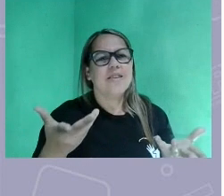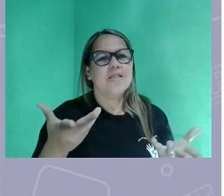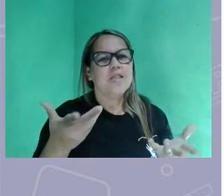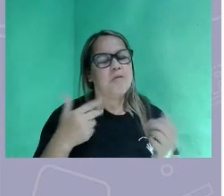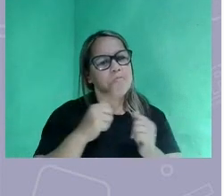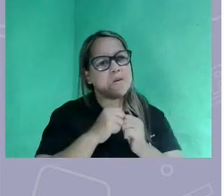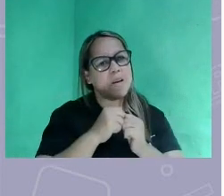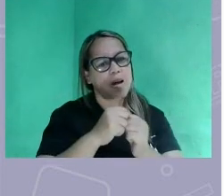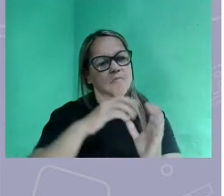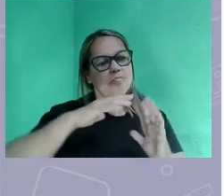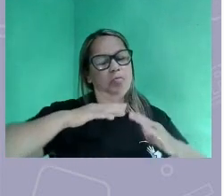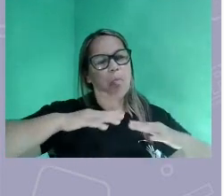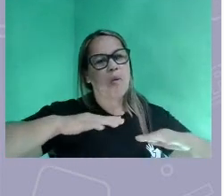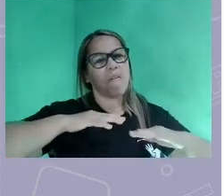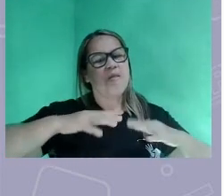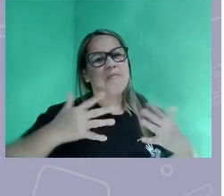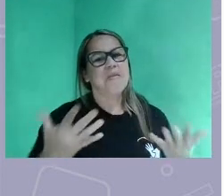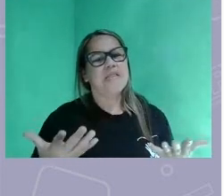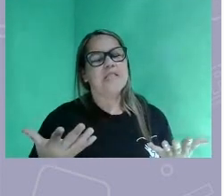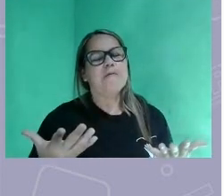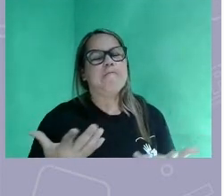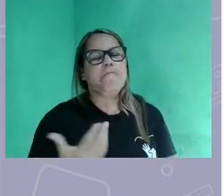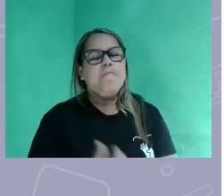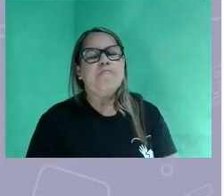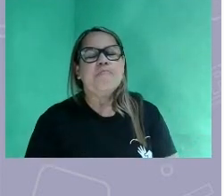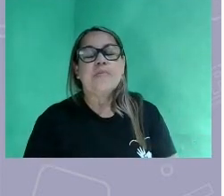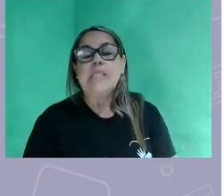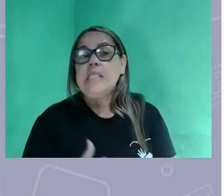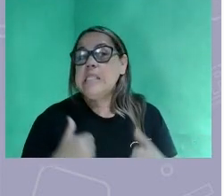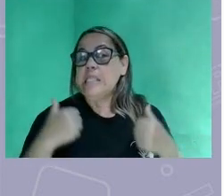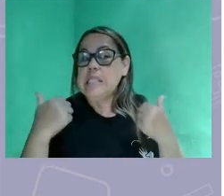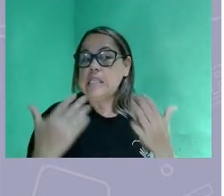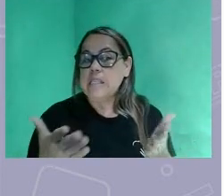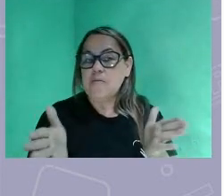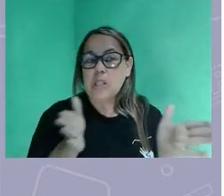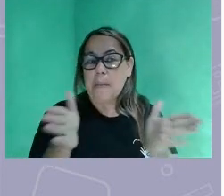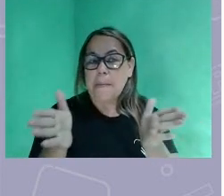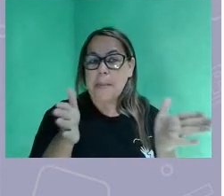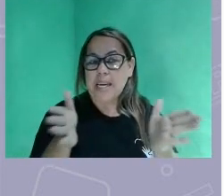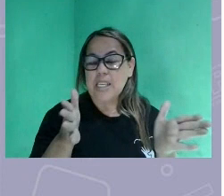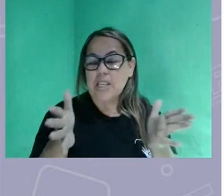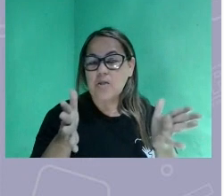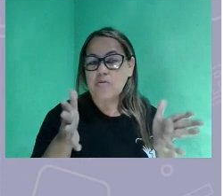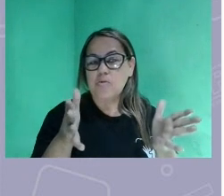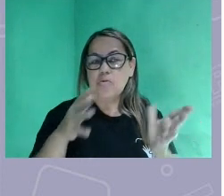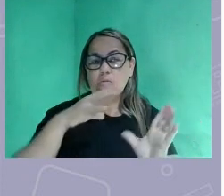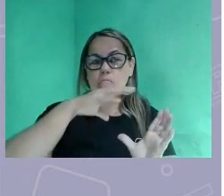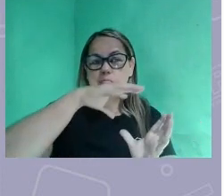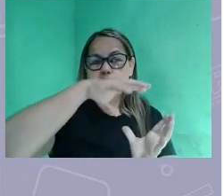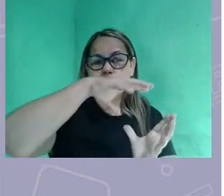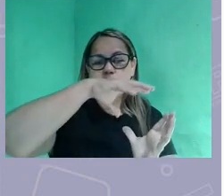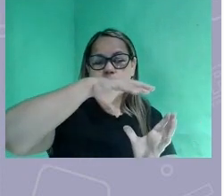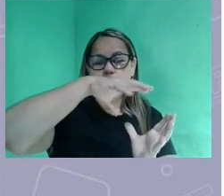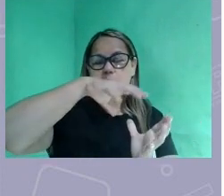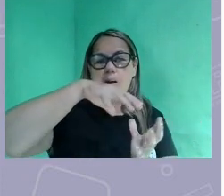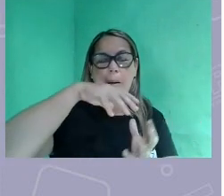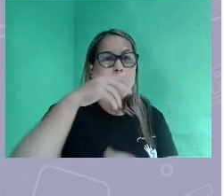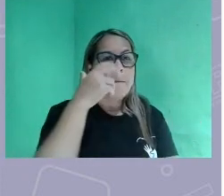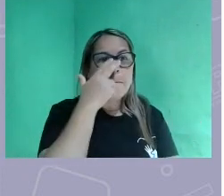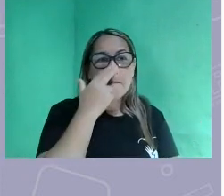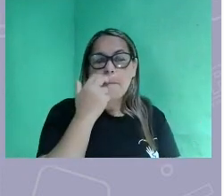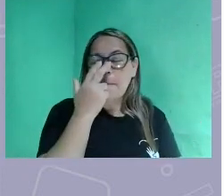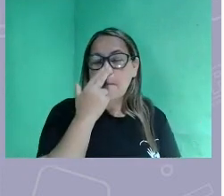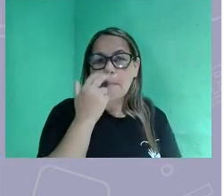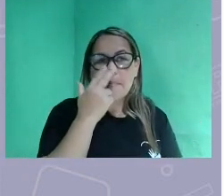verdade acompanha a rotação da Terra de forma que o período de rotação desse satélite é igual ao período